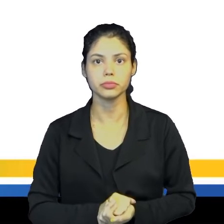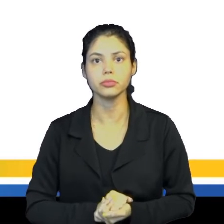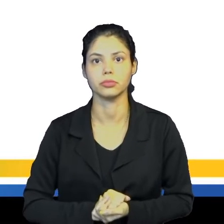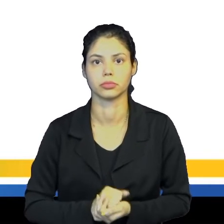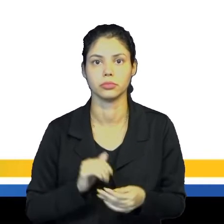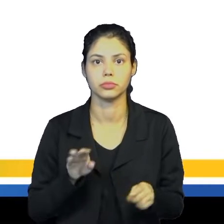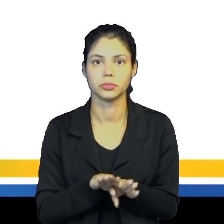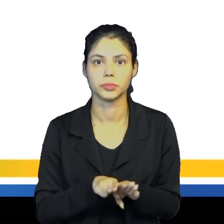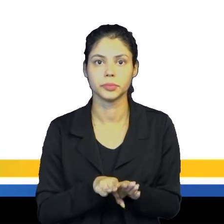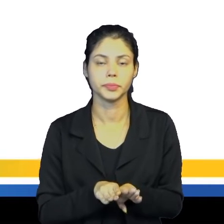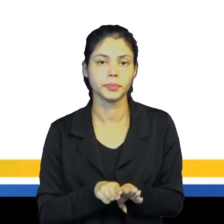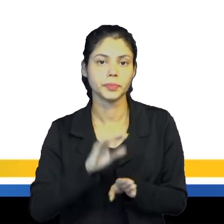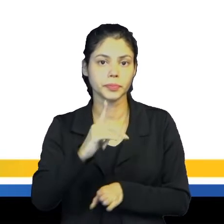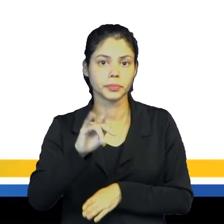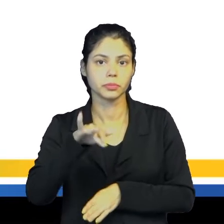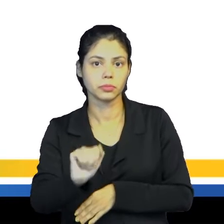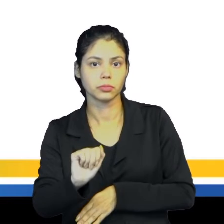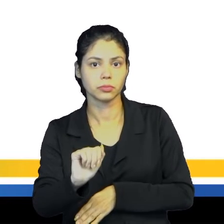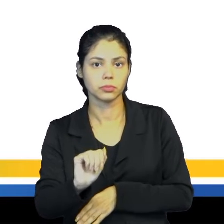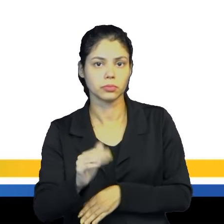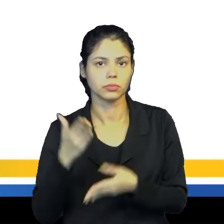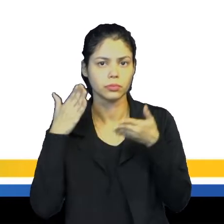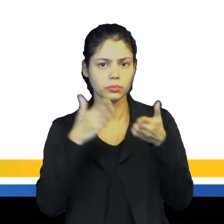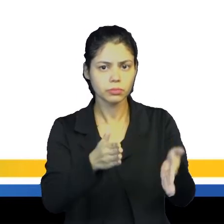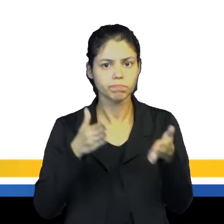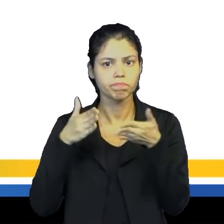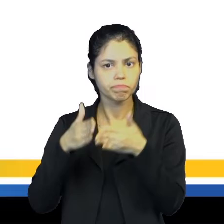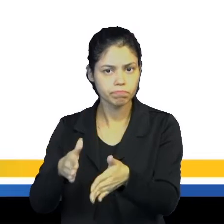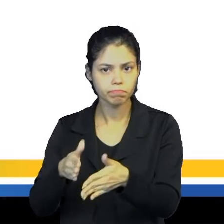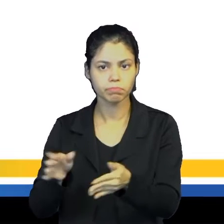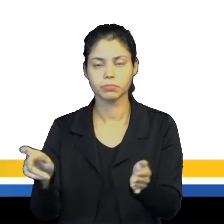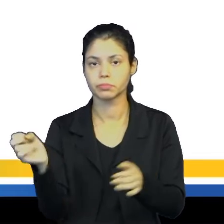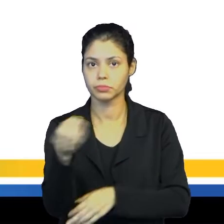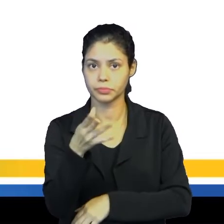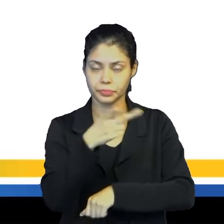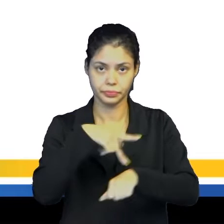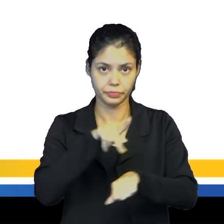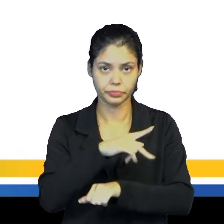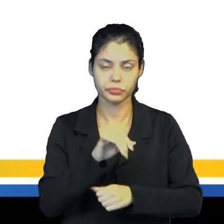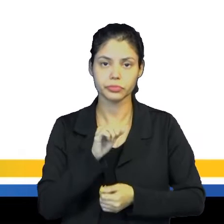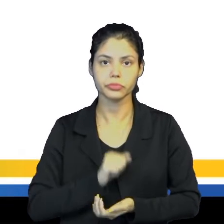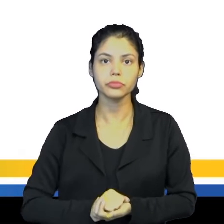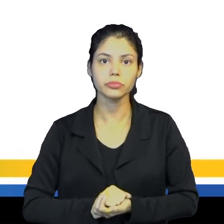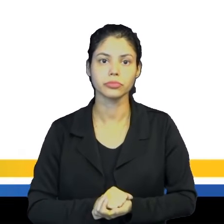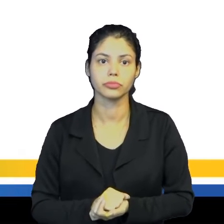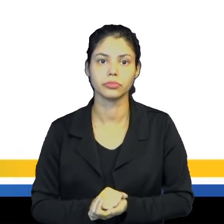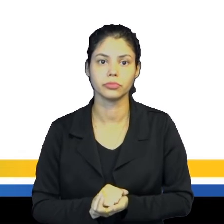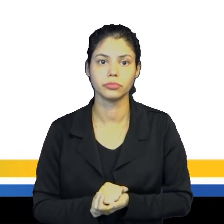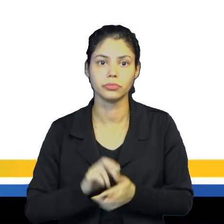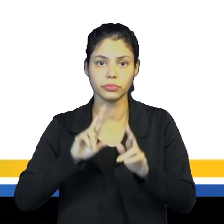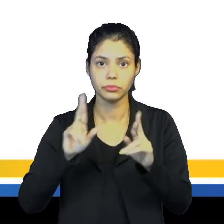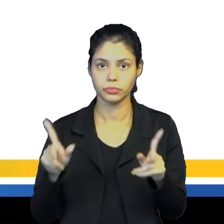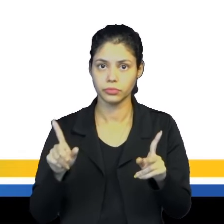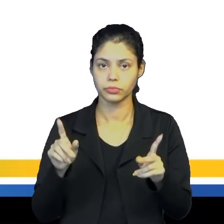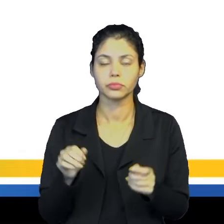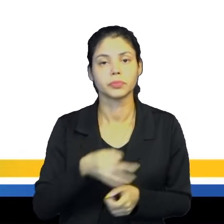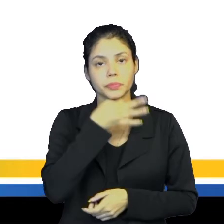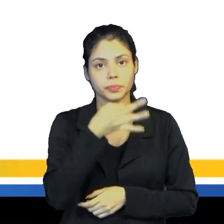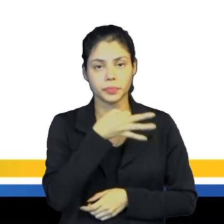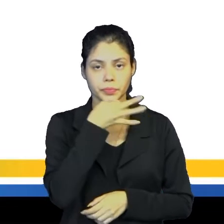né, ela define os rumos desses novos países. Havia divergências entre as opiniões,